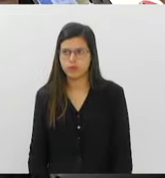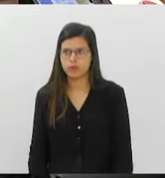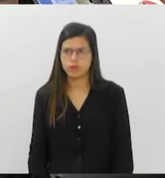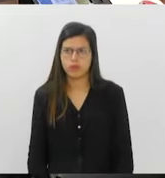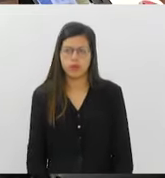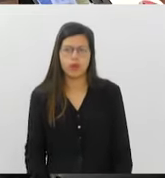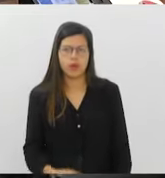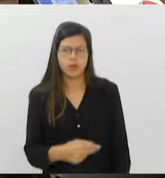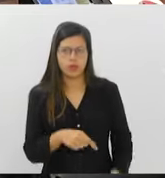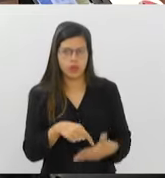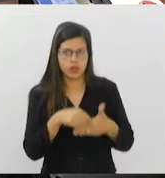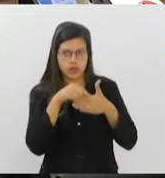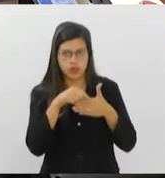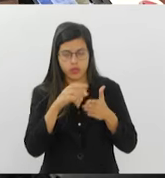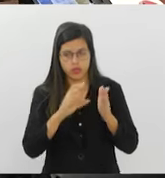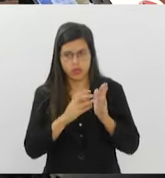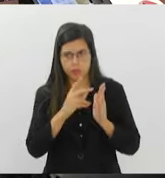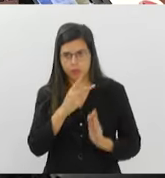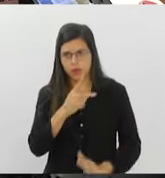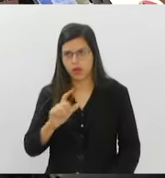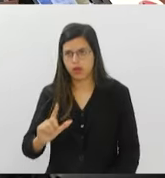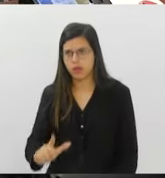Por favor.